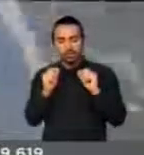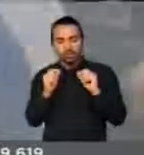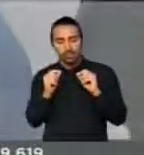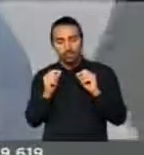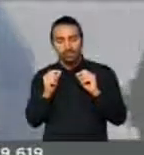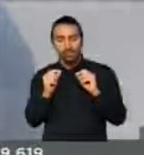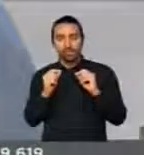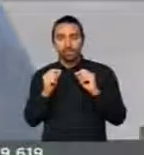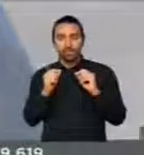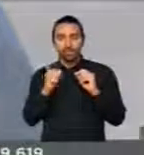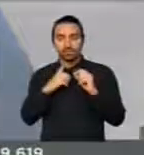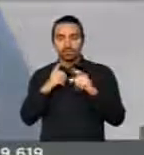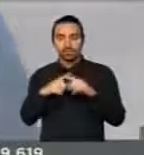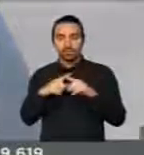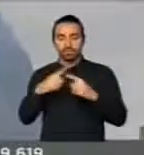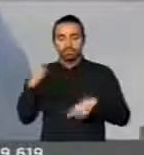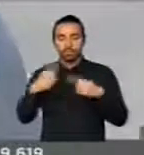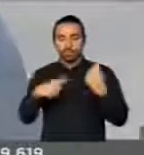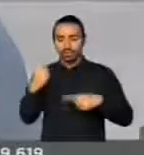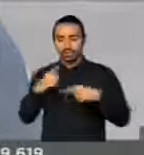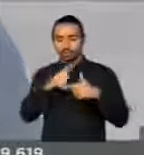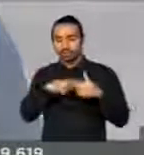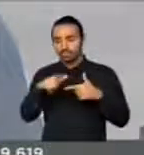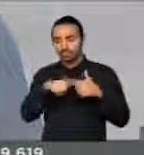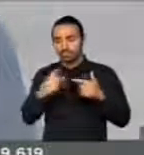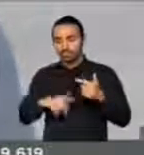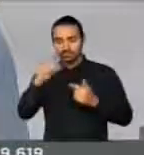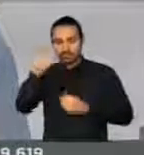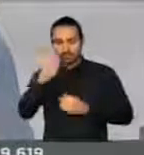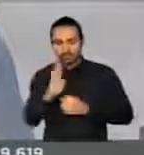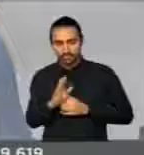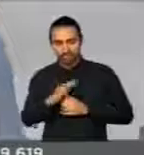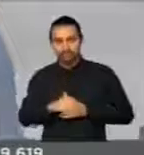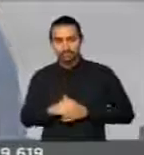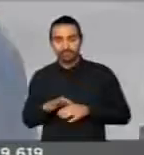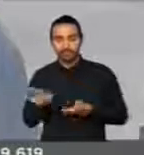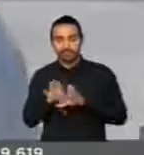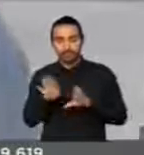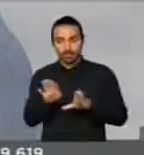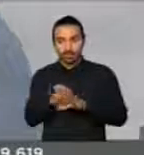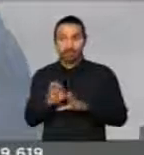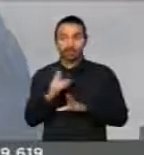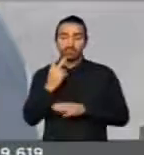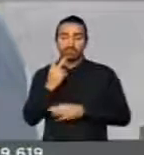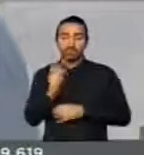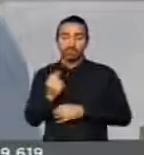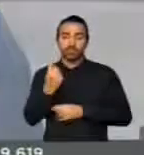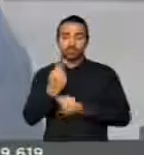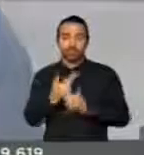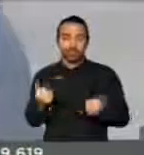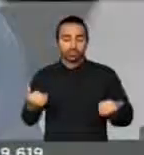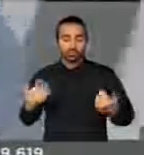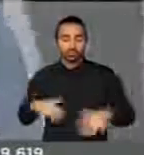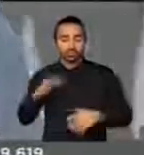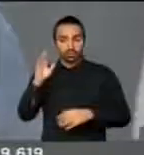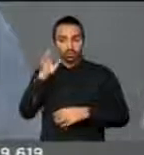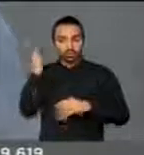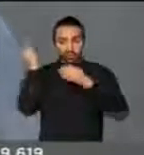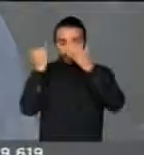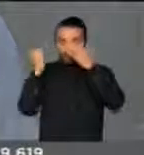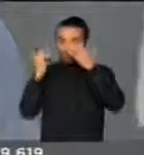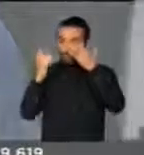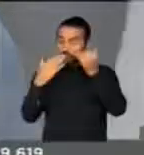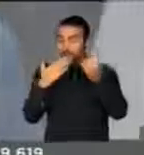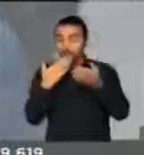a crescente instabilidade política que aqui estava e fez um registro e um alerta,